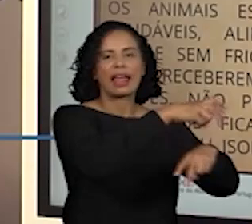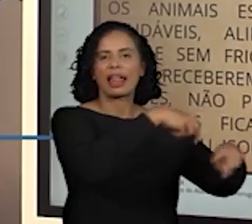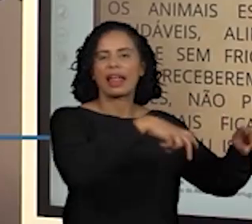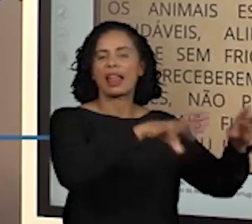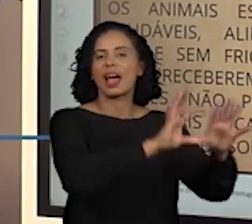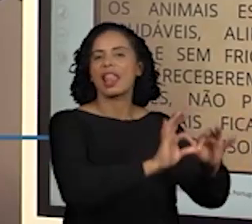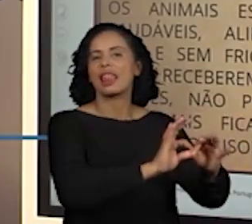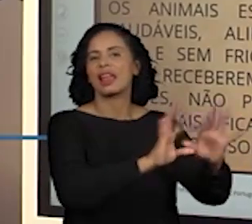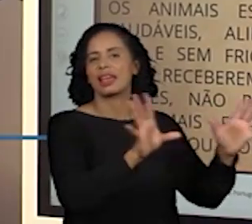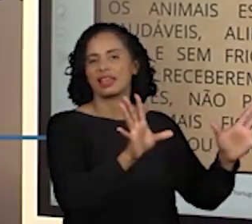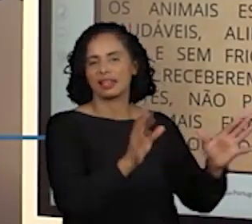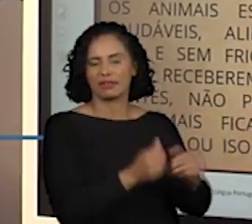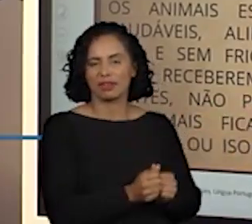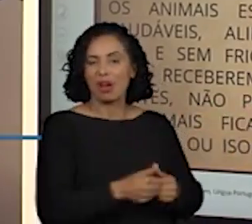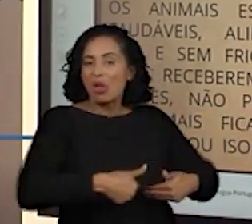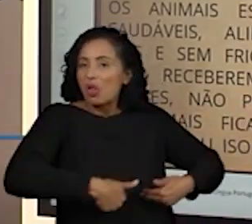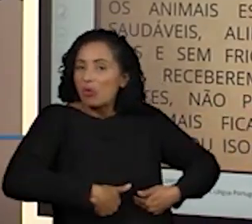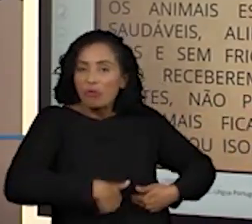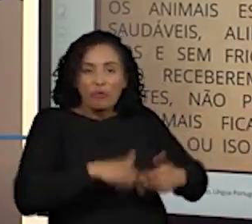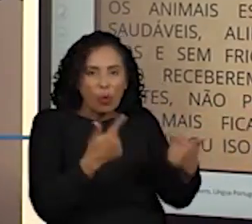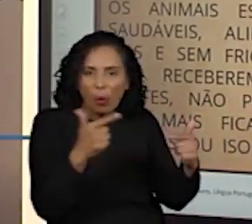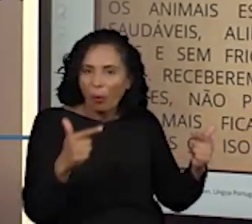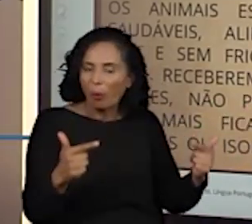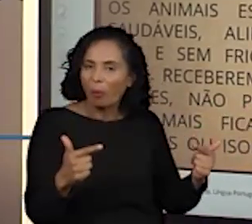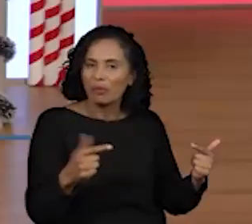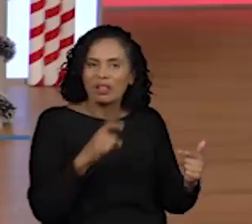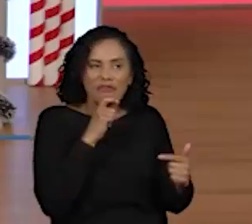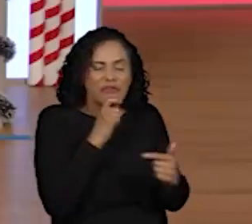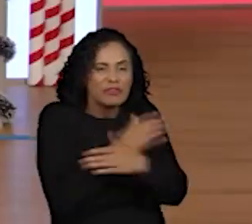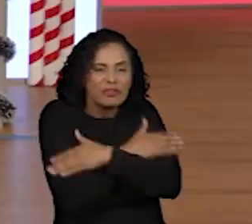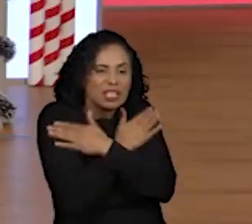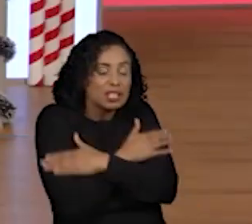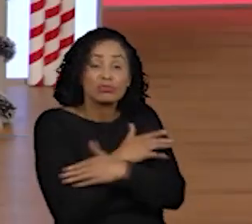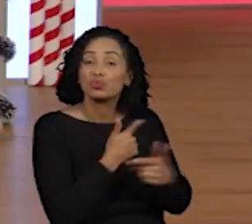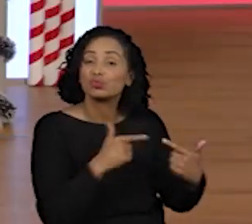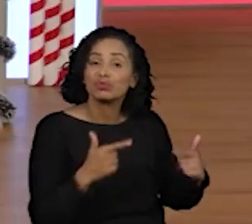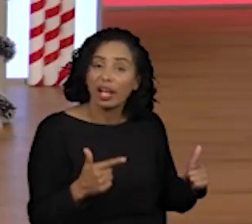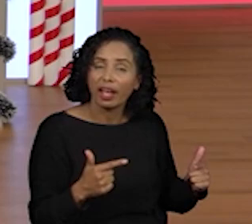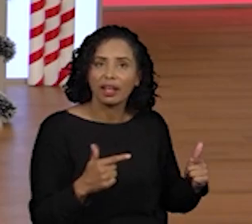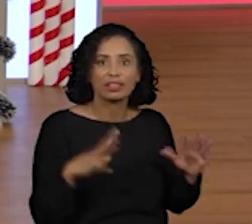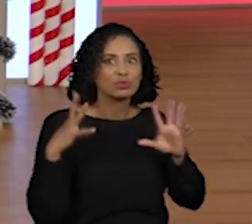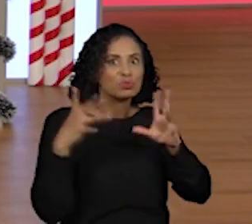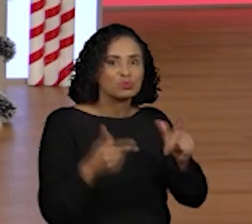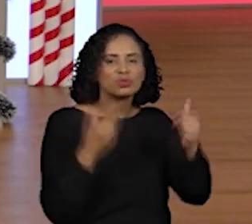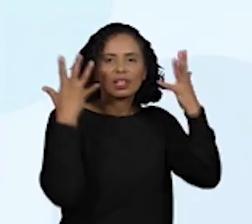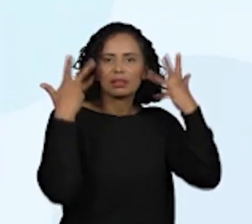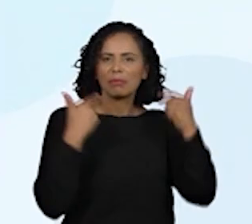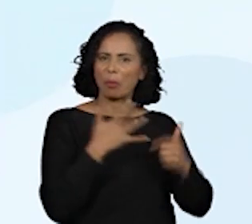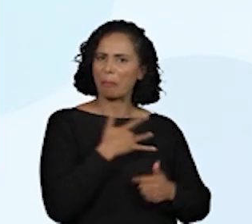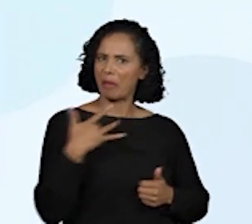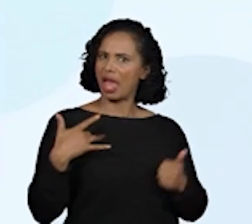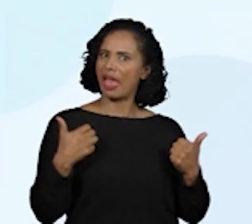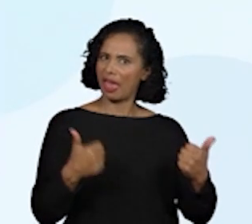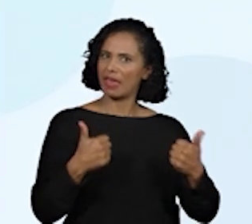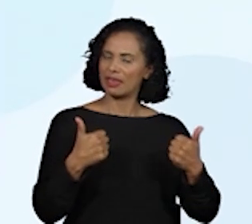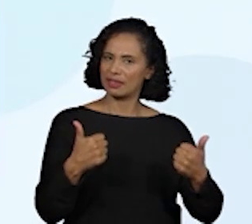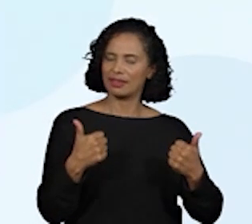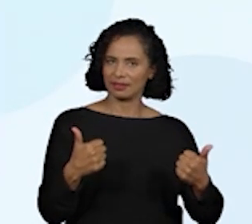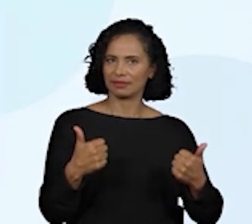gaiolas. Vamos ver os animais? Eles estavam bem mesmo. Seu Petrúquio teve